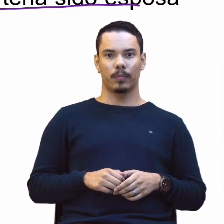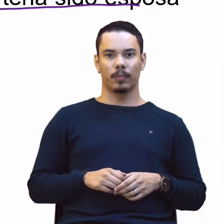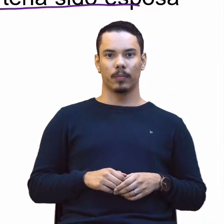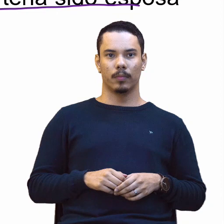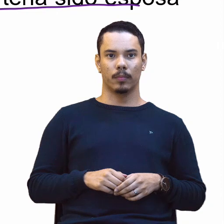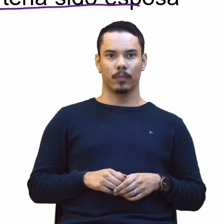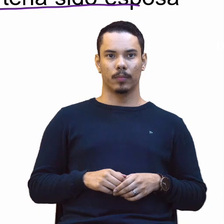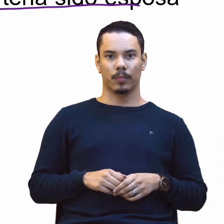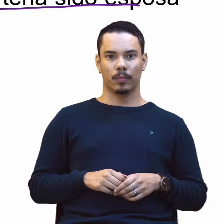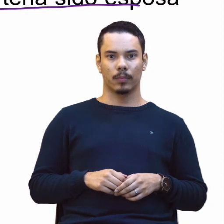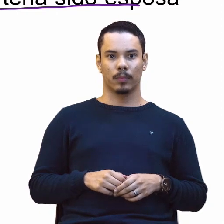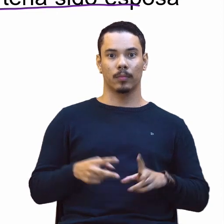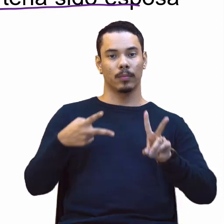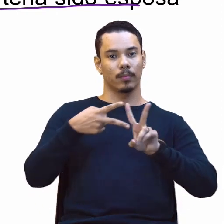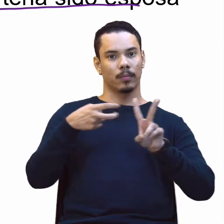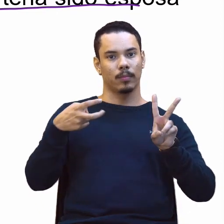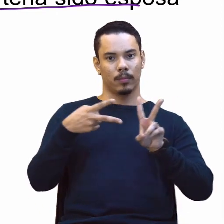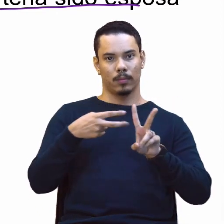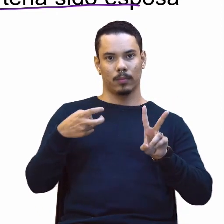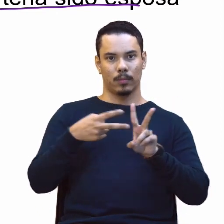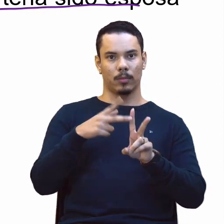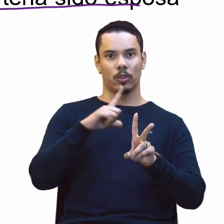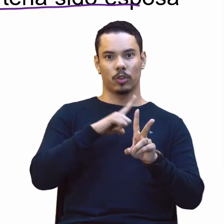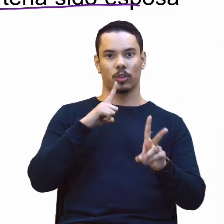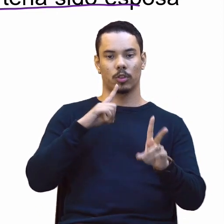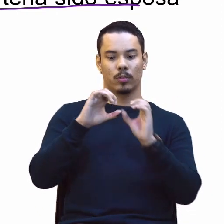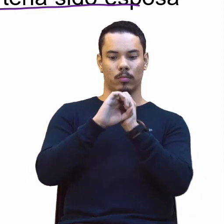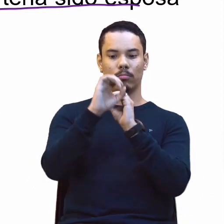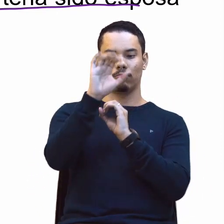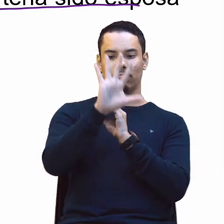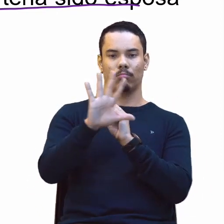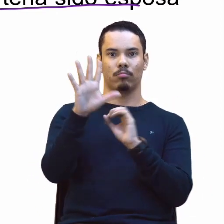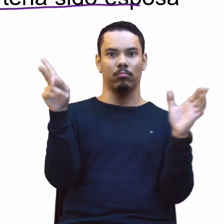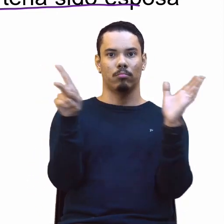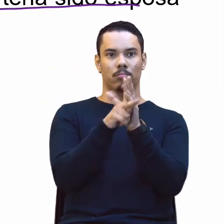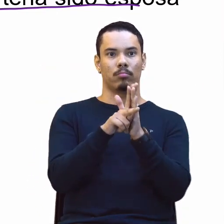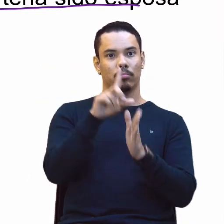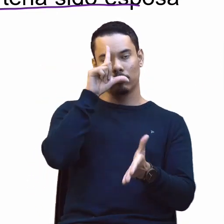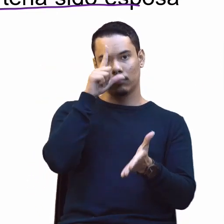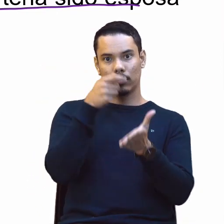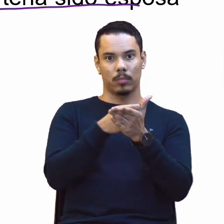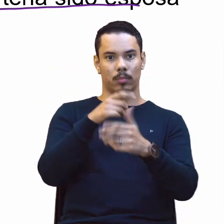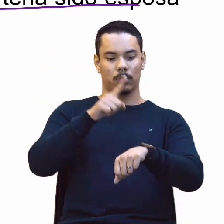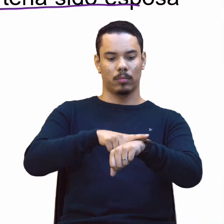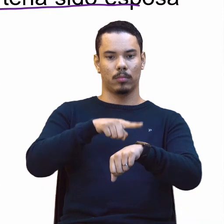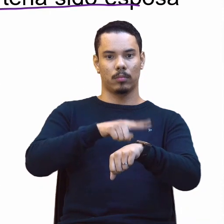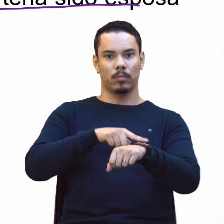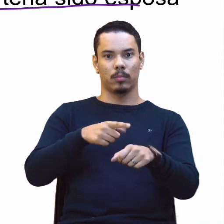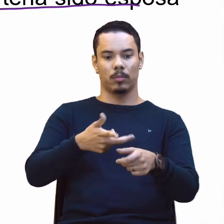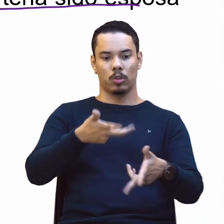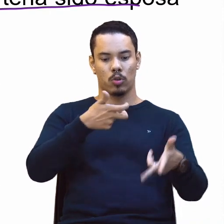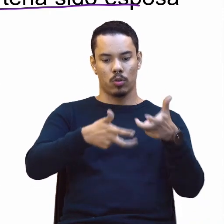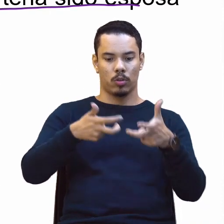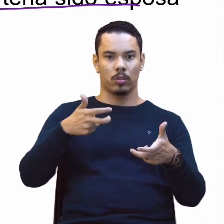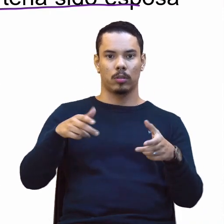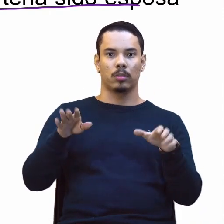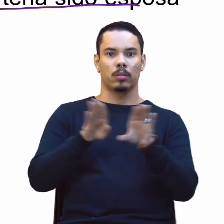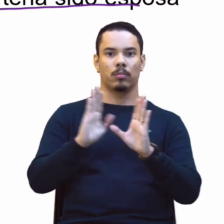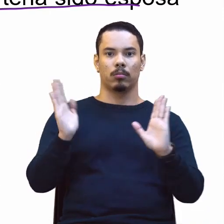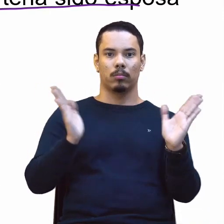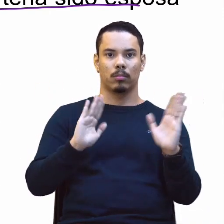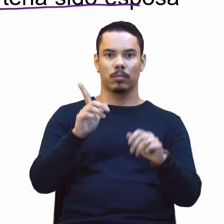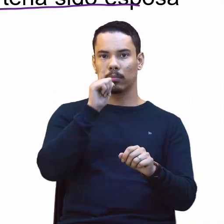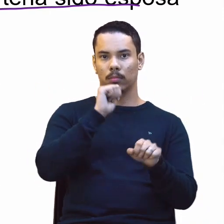Os indígenas tinham a astronomia própria e definiam o tempo da colheita, a duração das marés, o tempo